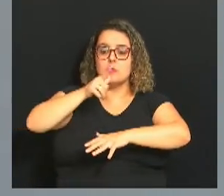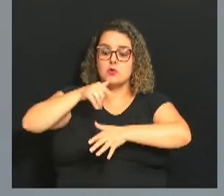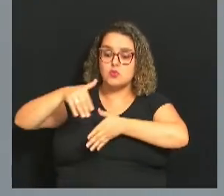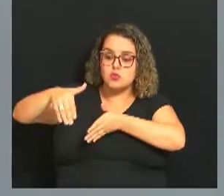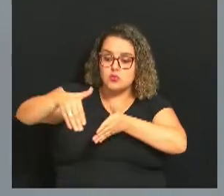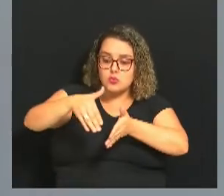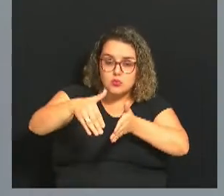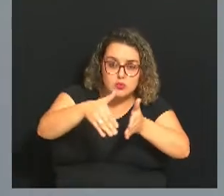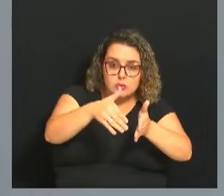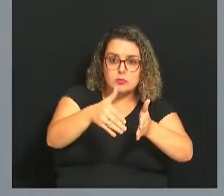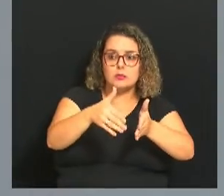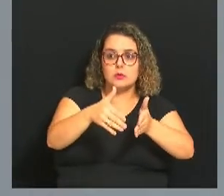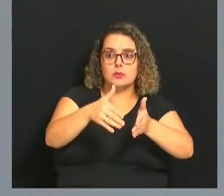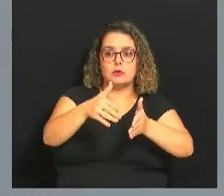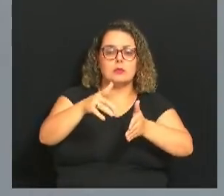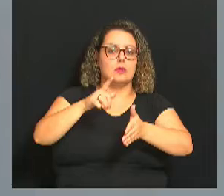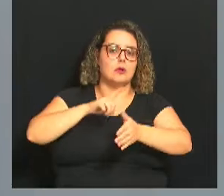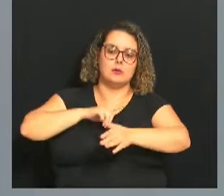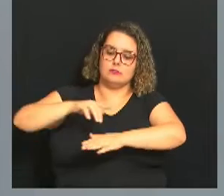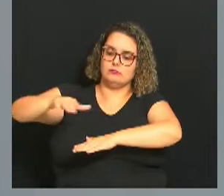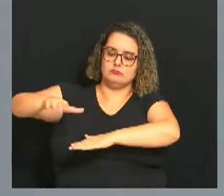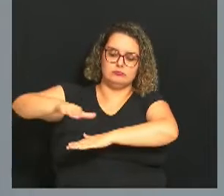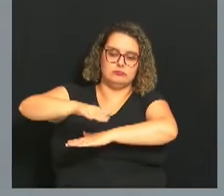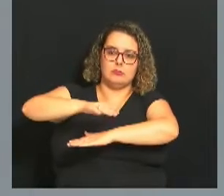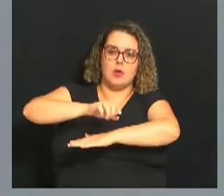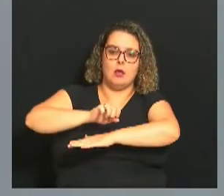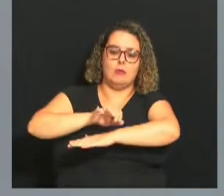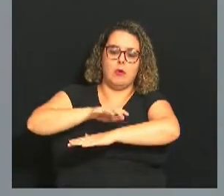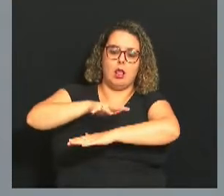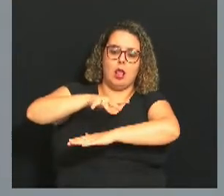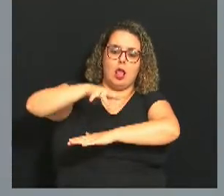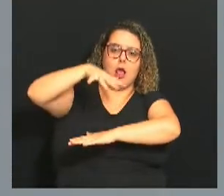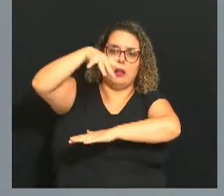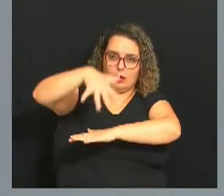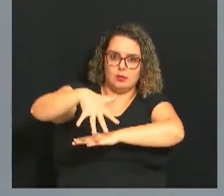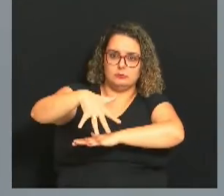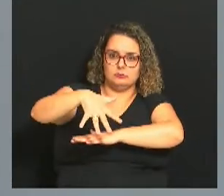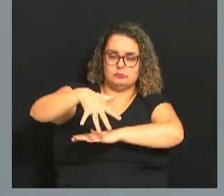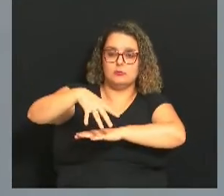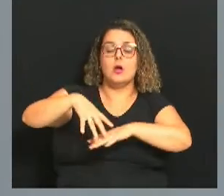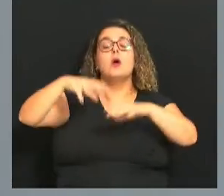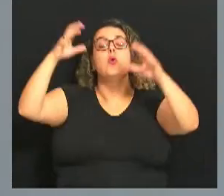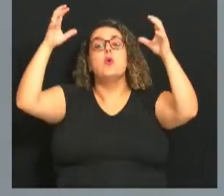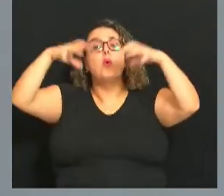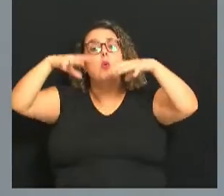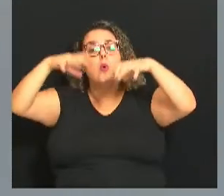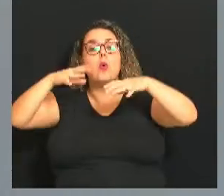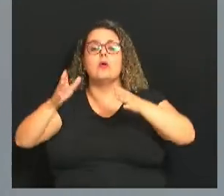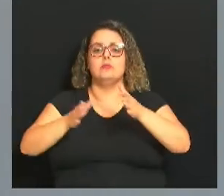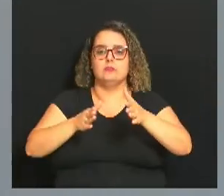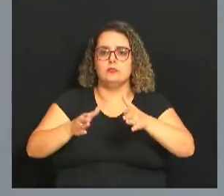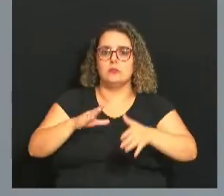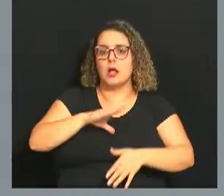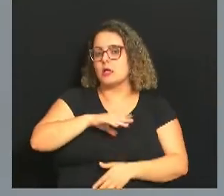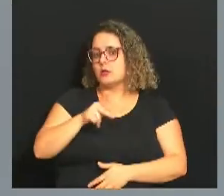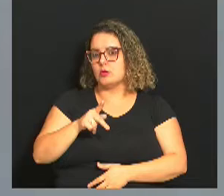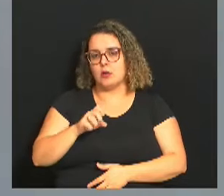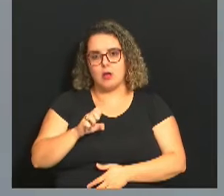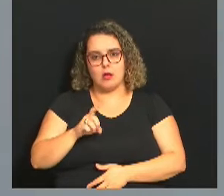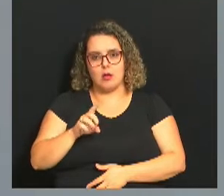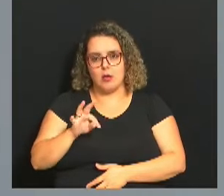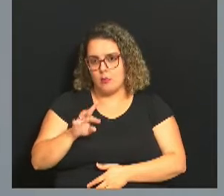canalizados, você tem um asfalto, você tem alagamento. Então, nos eventos de chuva na cidade de Petrópolis,